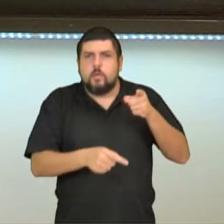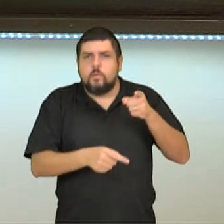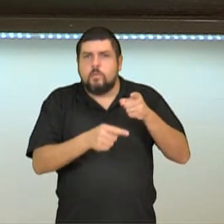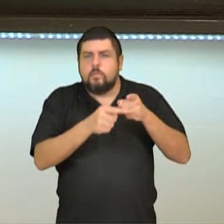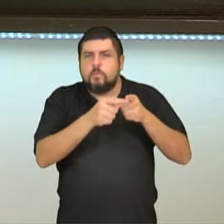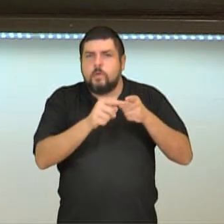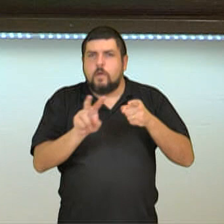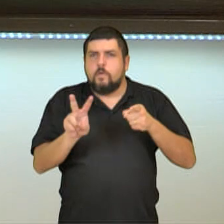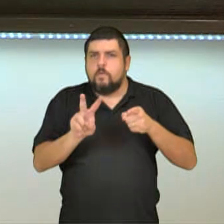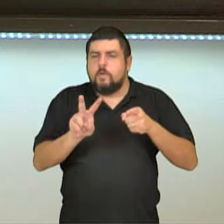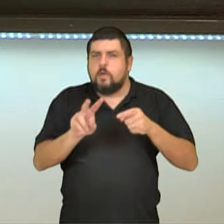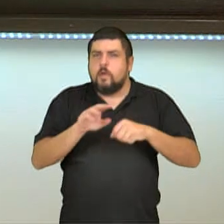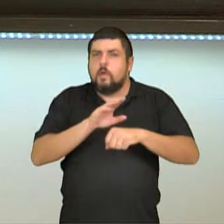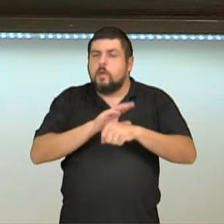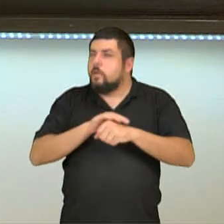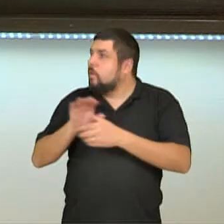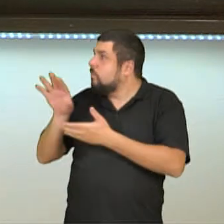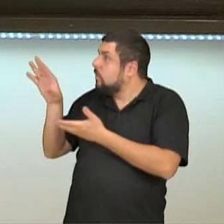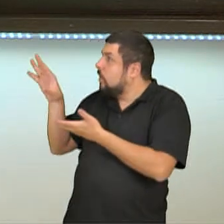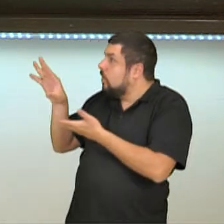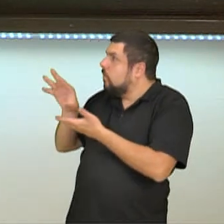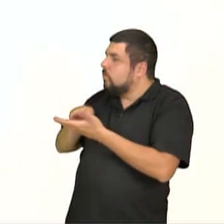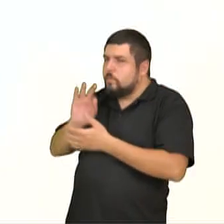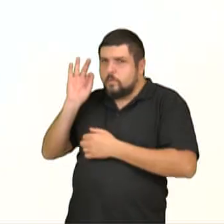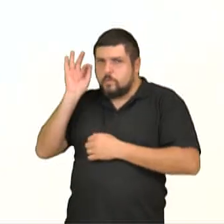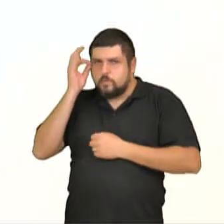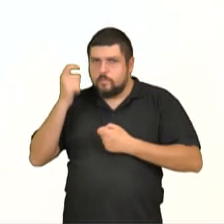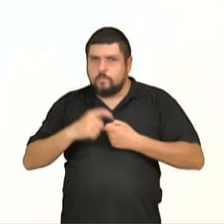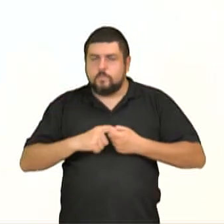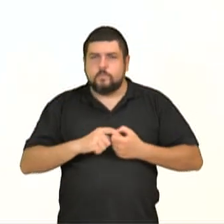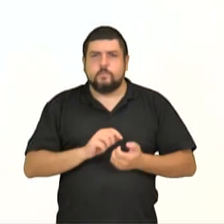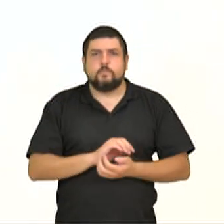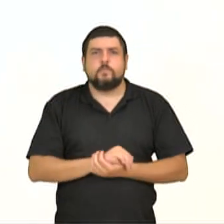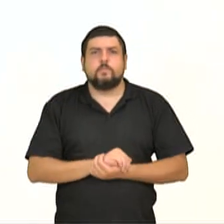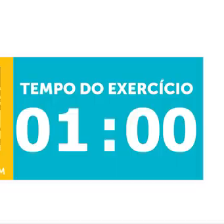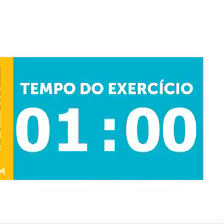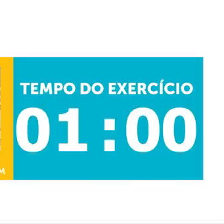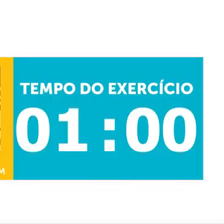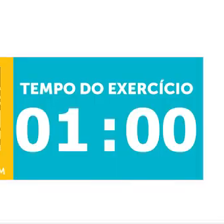para vocês copiarem, deixar organizado e a gente já volta.